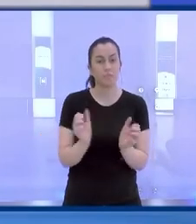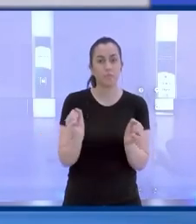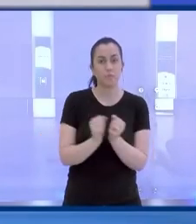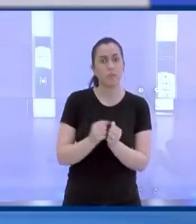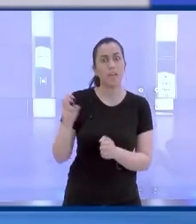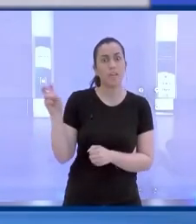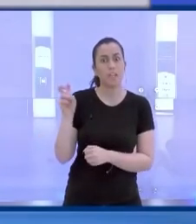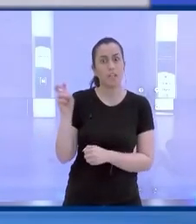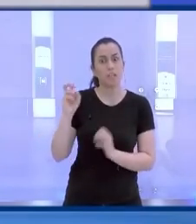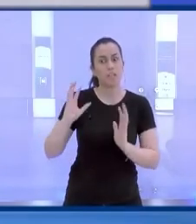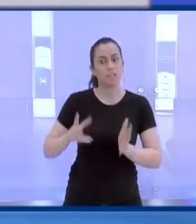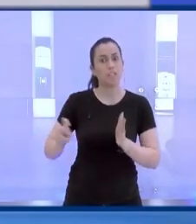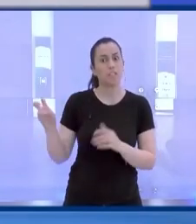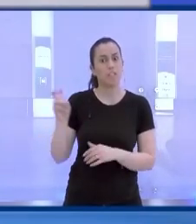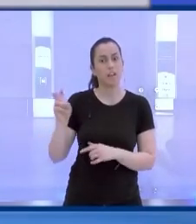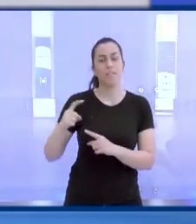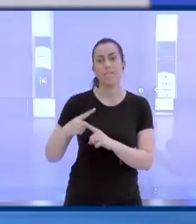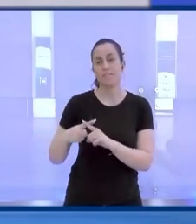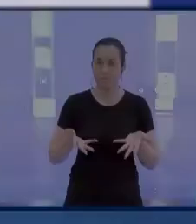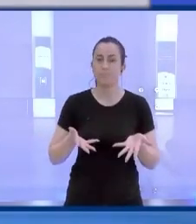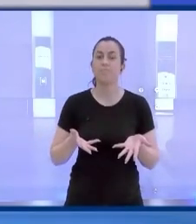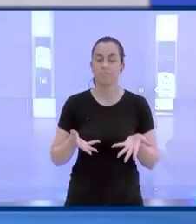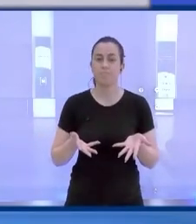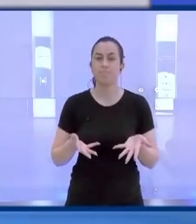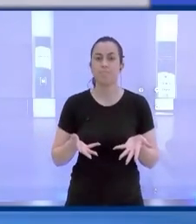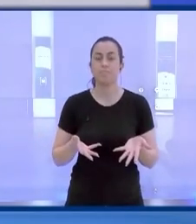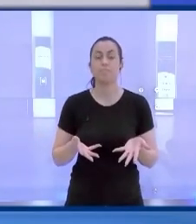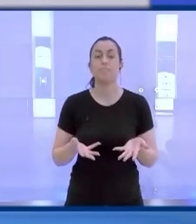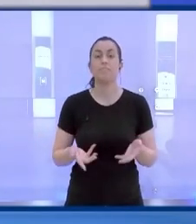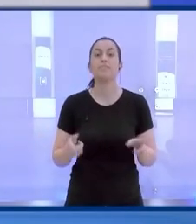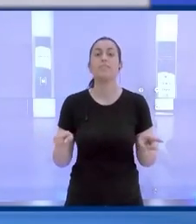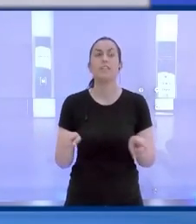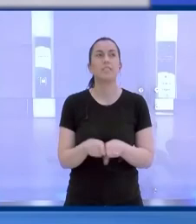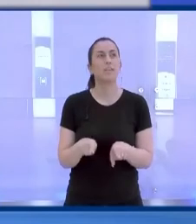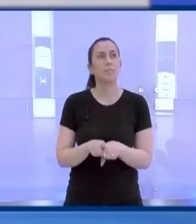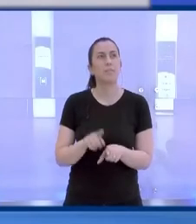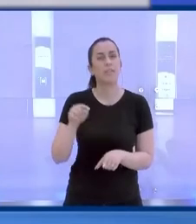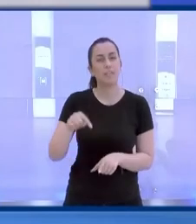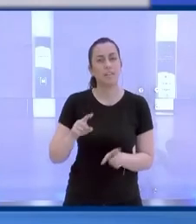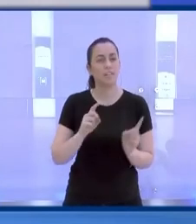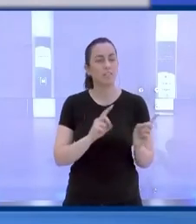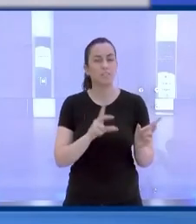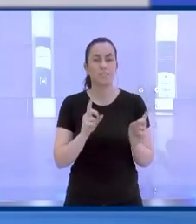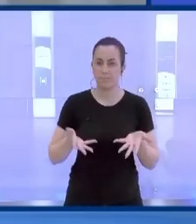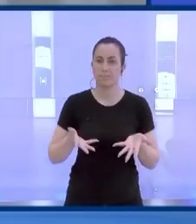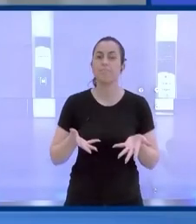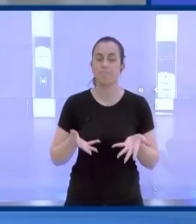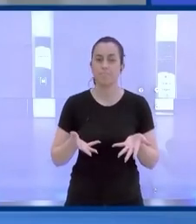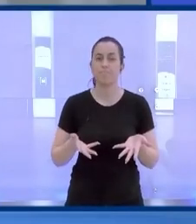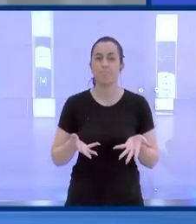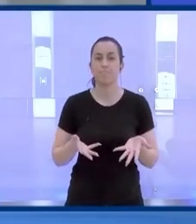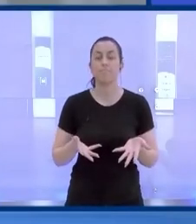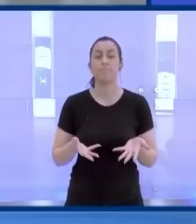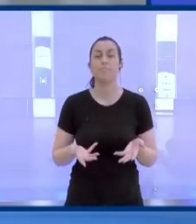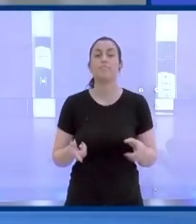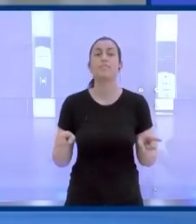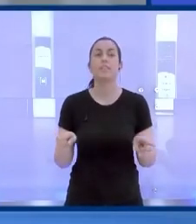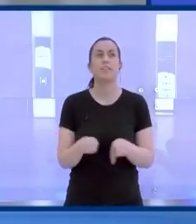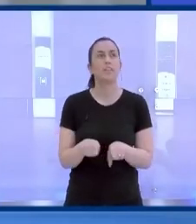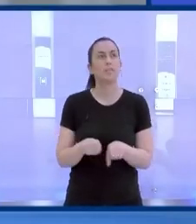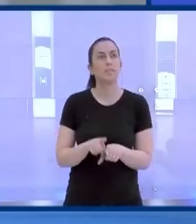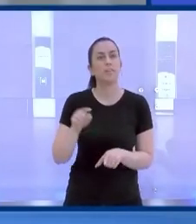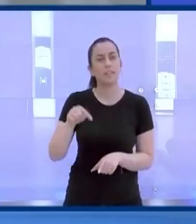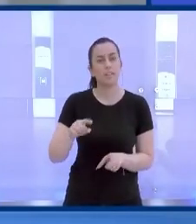no nosso governo, né? Tivemos para uma PPP, para a região metropolitana, na área do saneamento, estivemos aqui